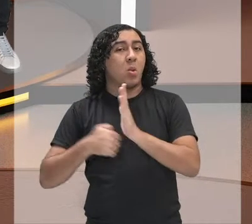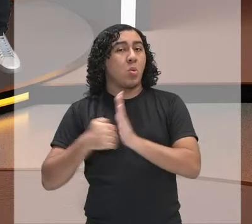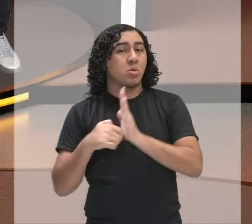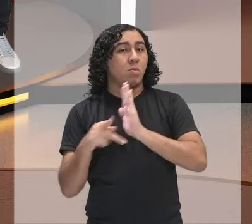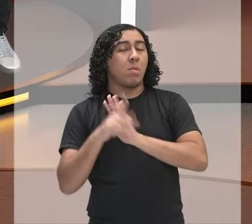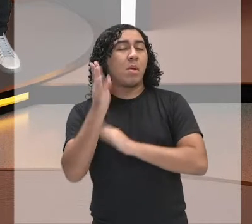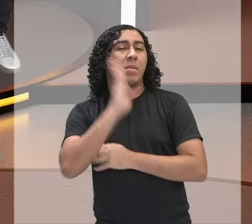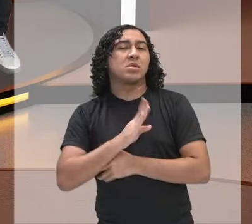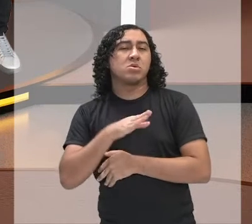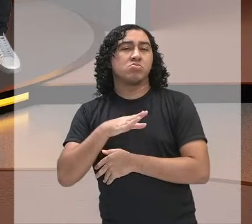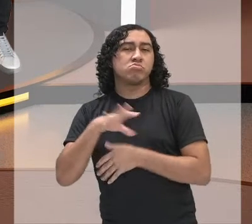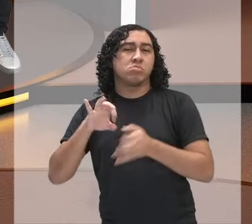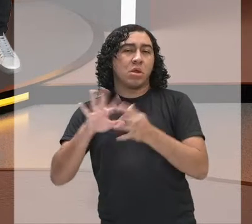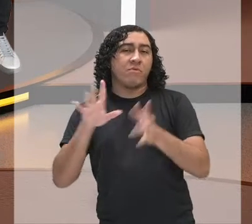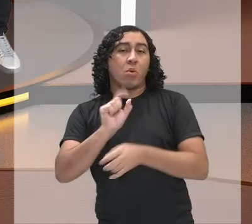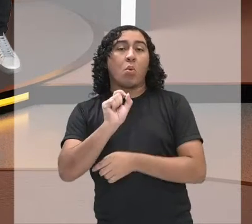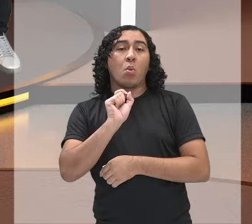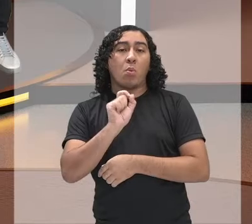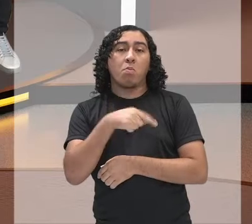que vocês acham?